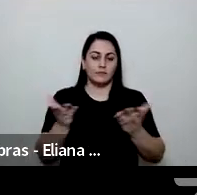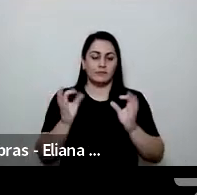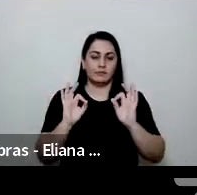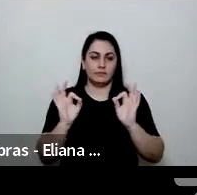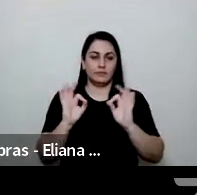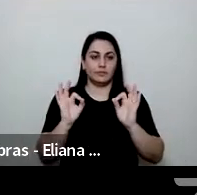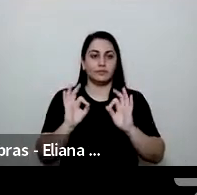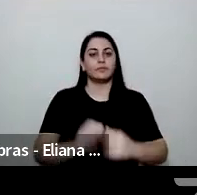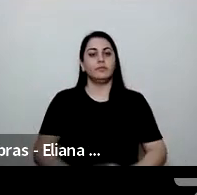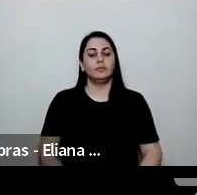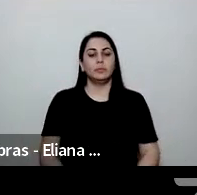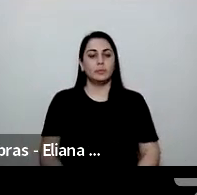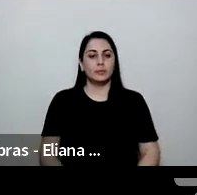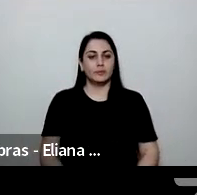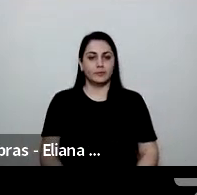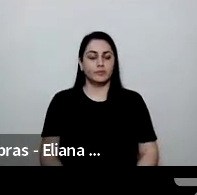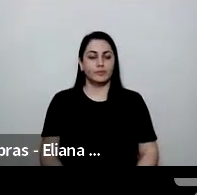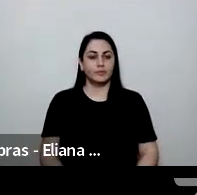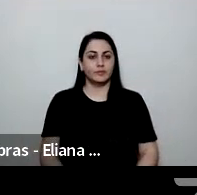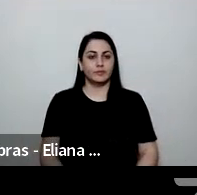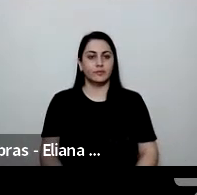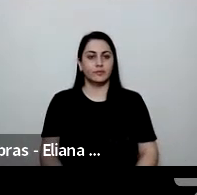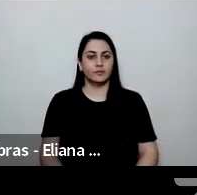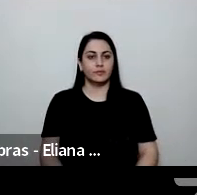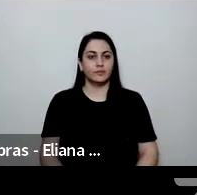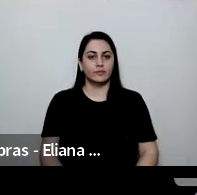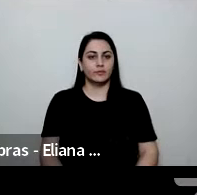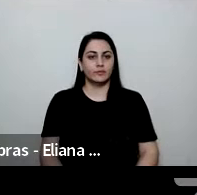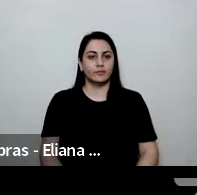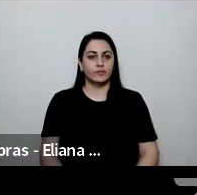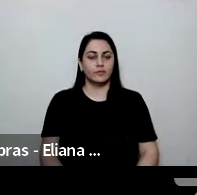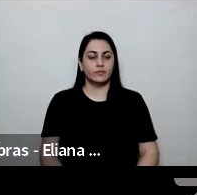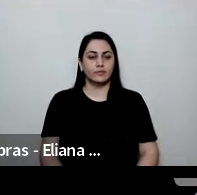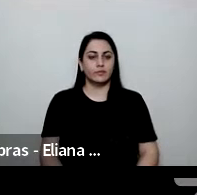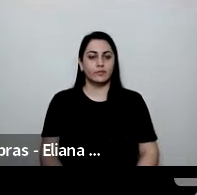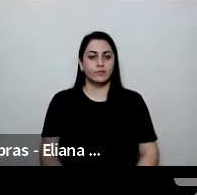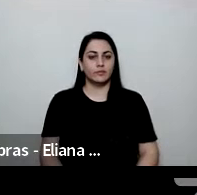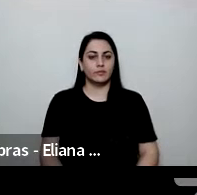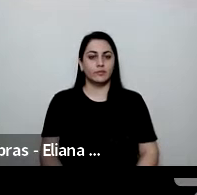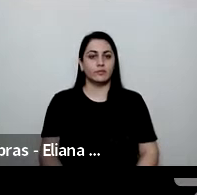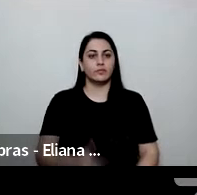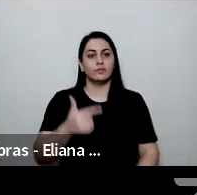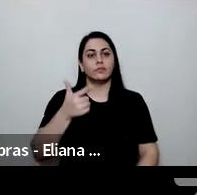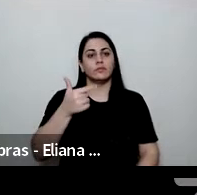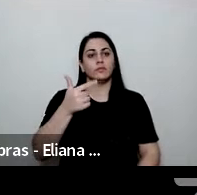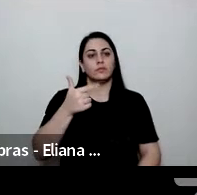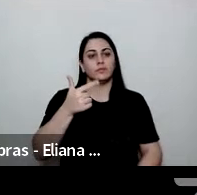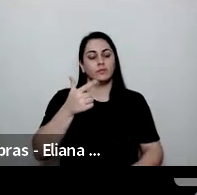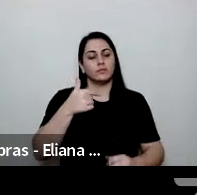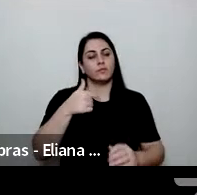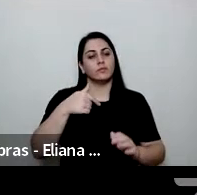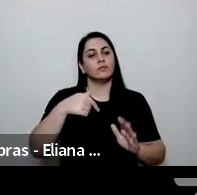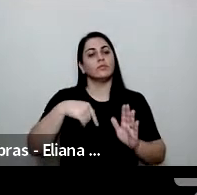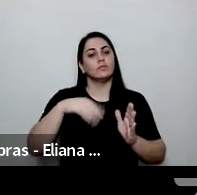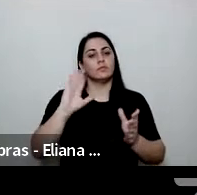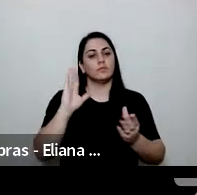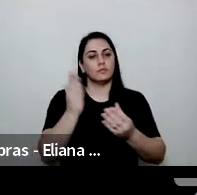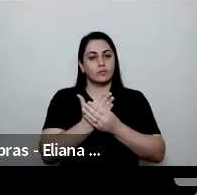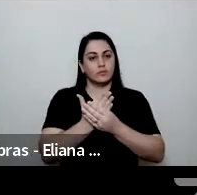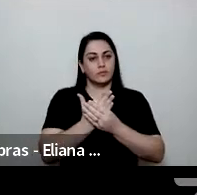nós temos o senhor já 12 processo extra-pauta